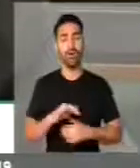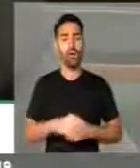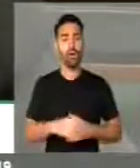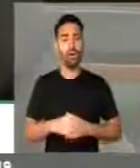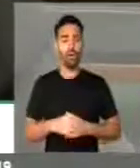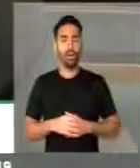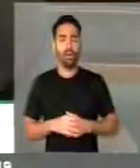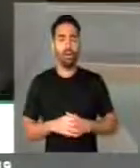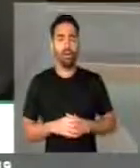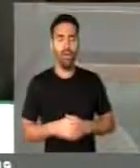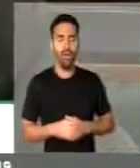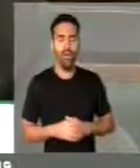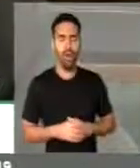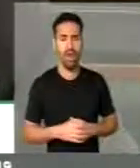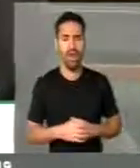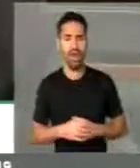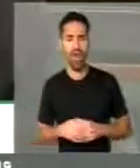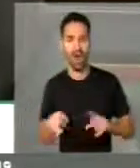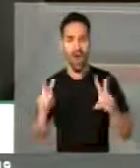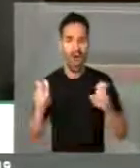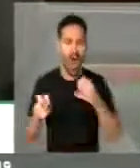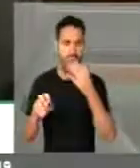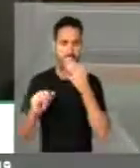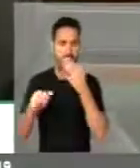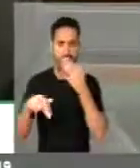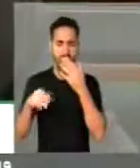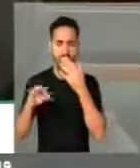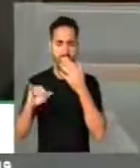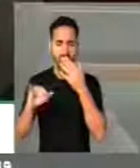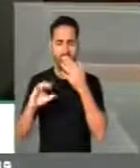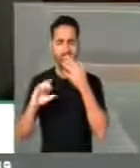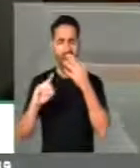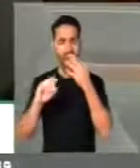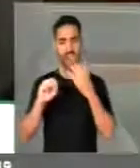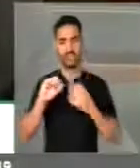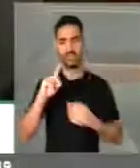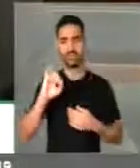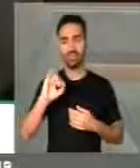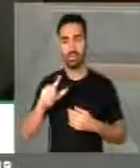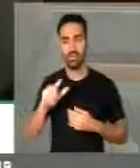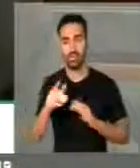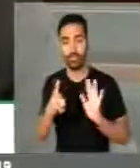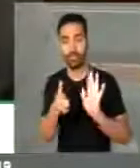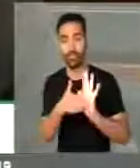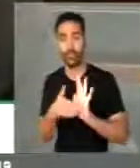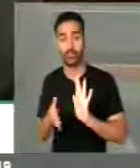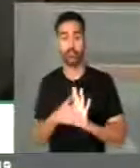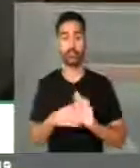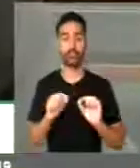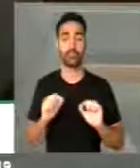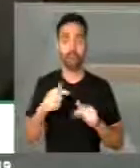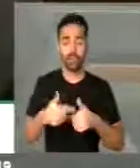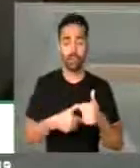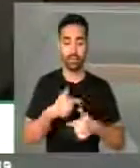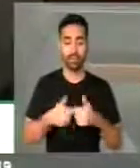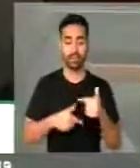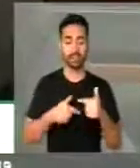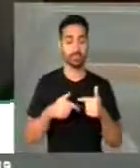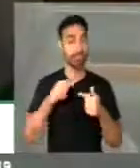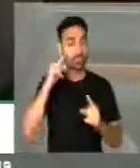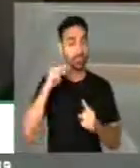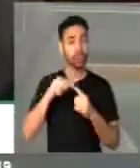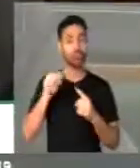Da conduta antissindical. A proposta apresentada é de uma ação específica voltada